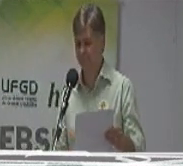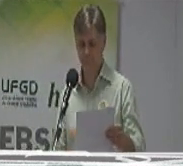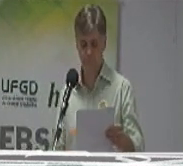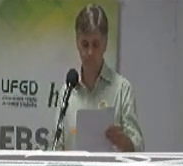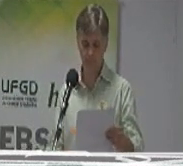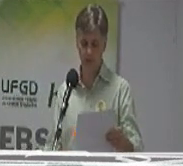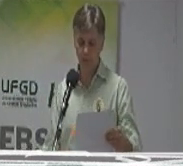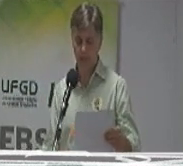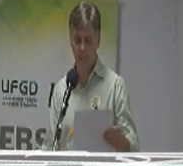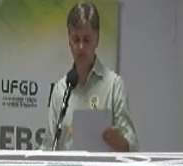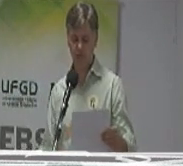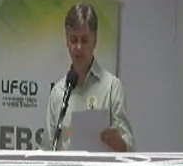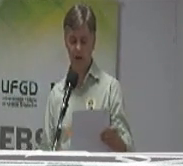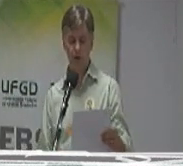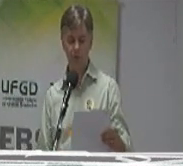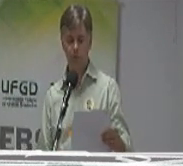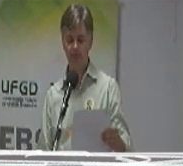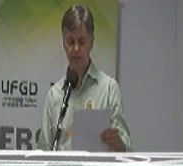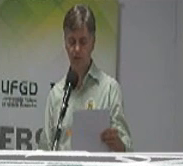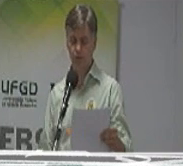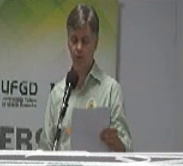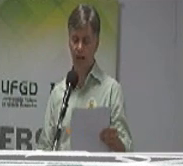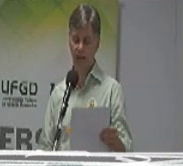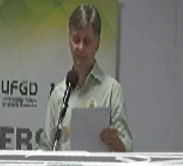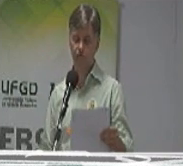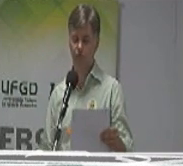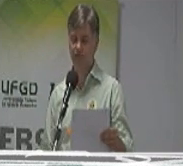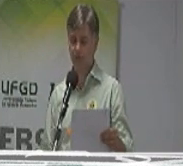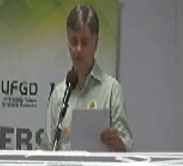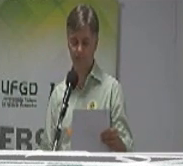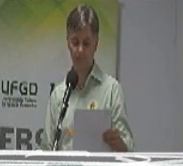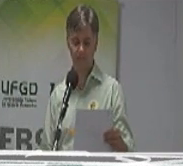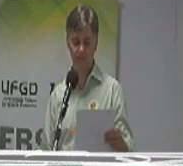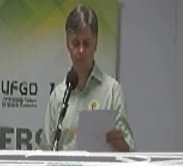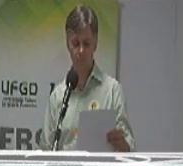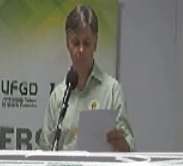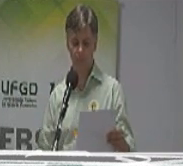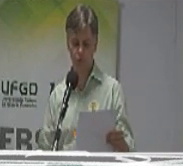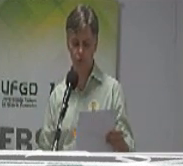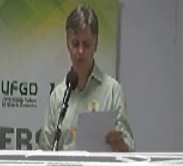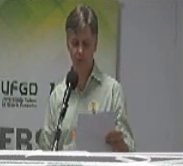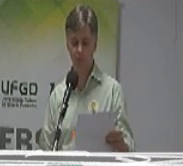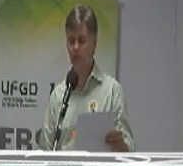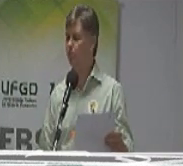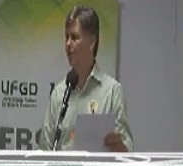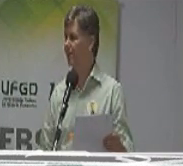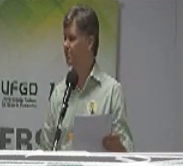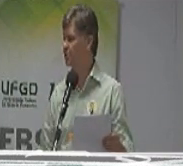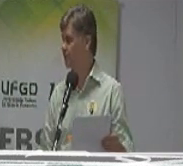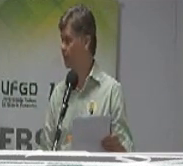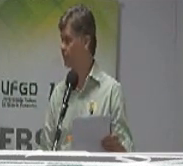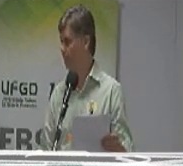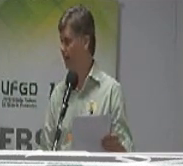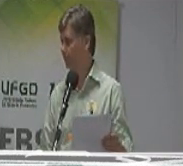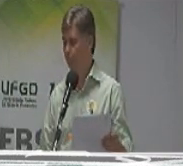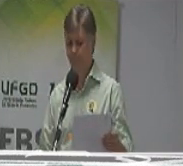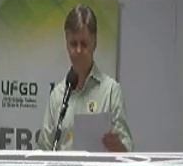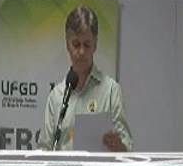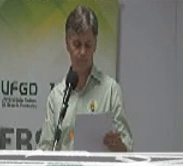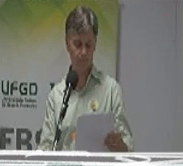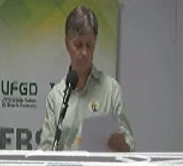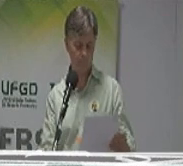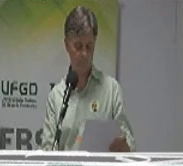sotaques. É por isso que a Chapa 1 valoriza tanto as questões relacionadas à gestão de pessoas e qualidade de vida do trabalhador.